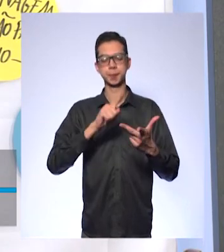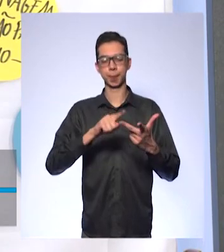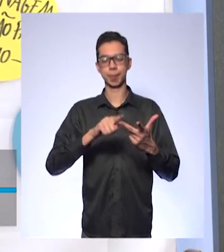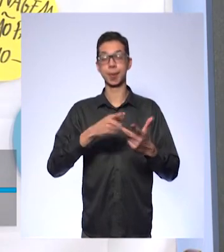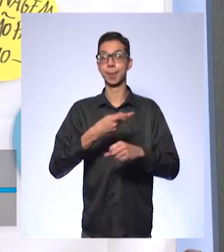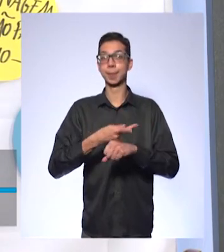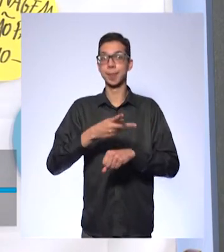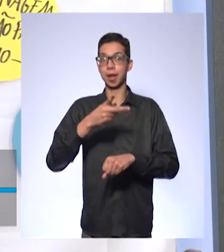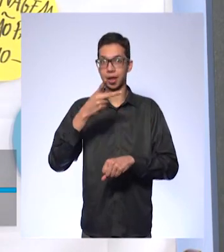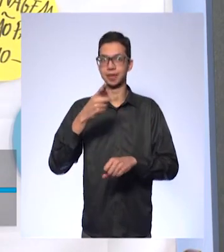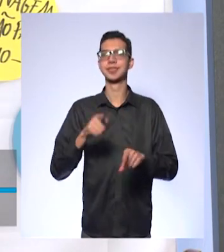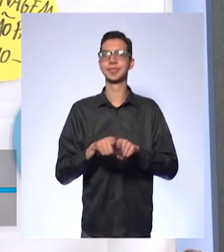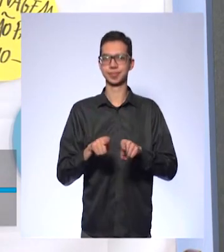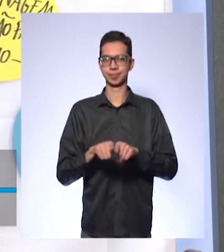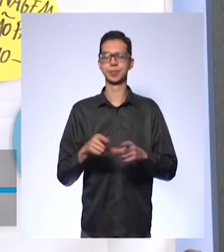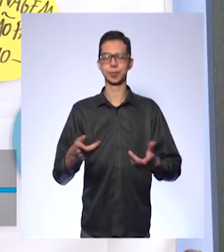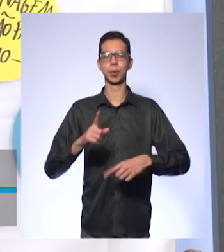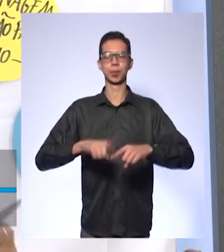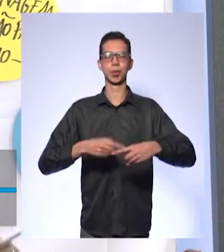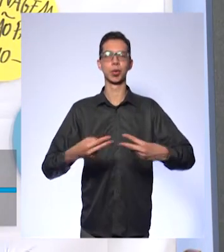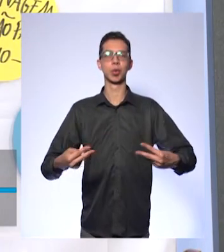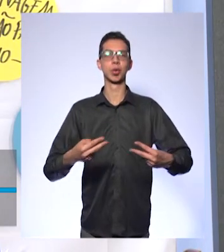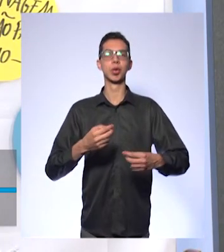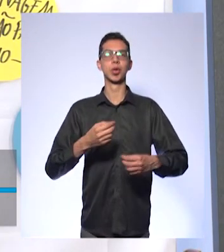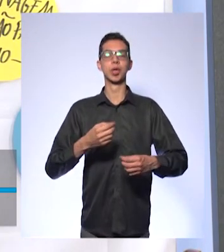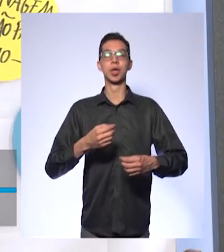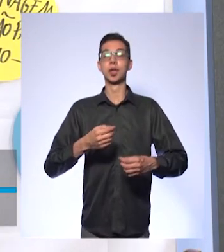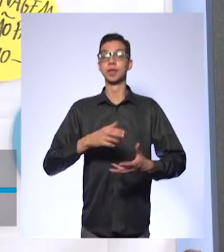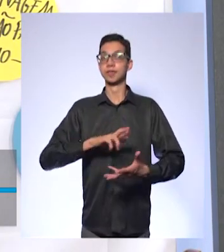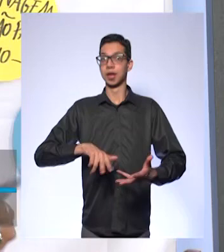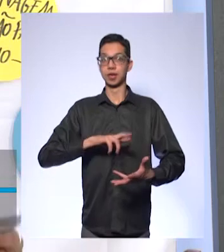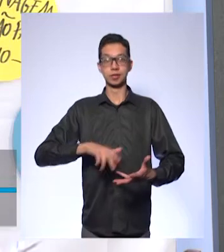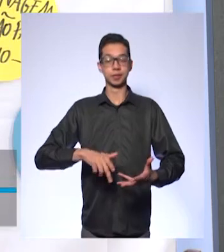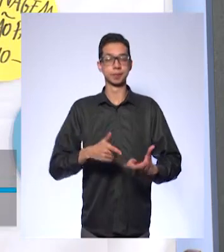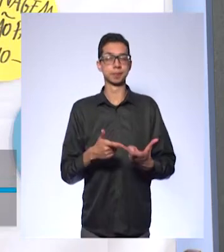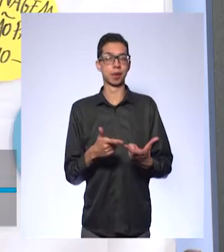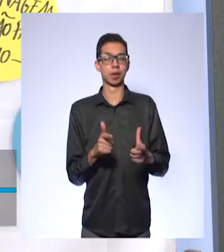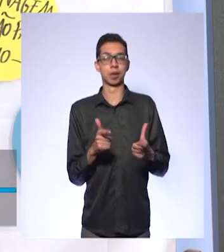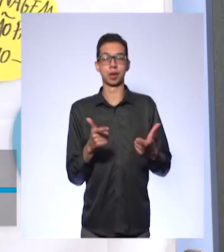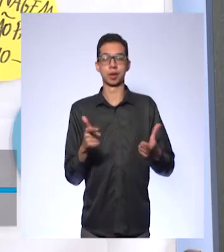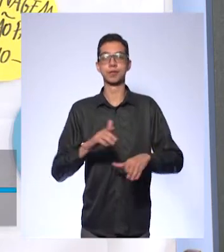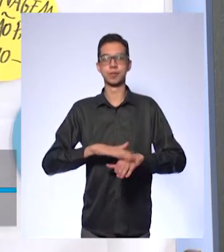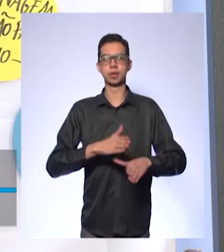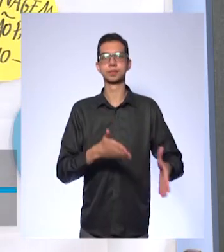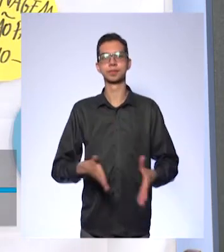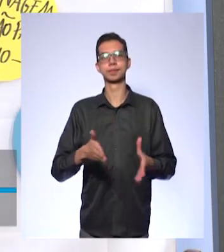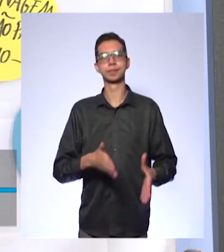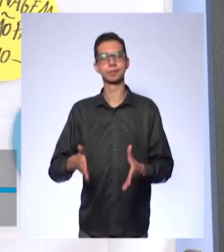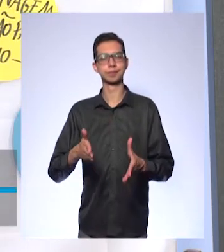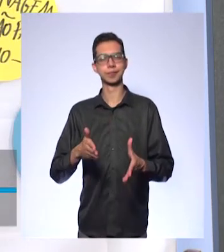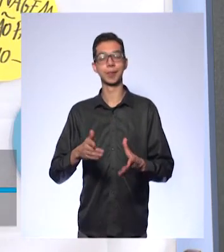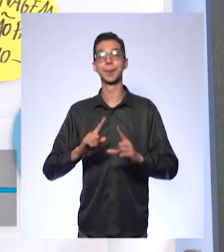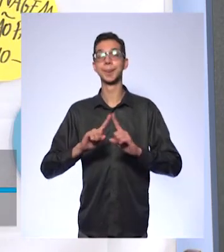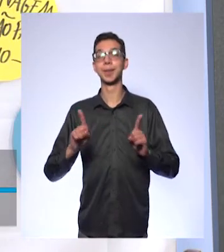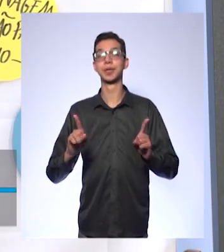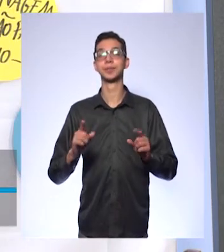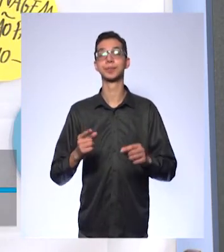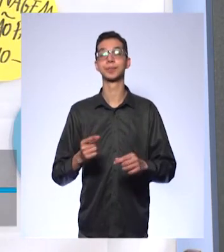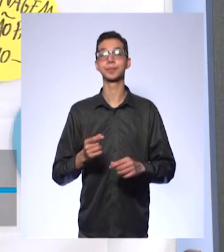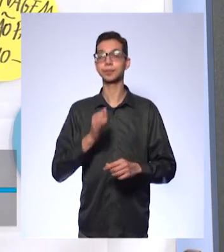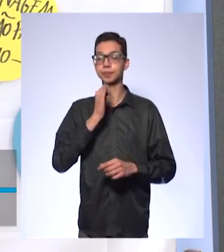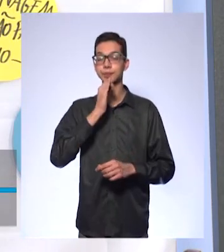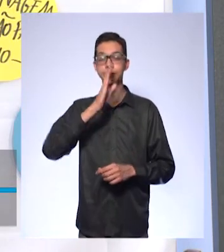fabricados não, mas são produtos de grande escala, são feitos em grande escala e não perdem o seu